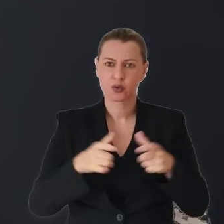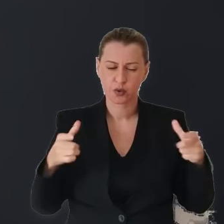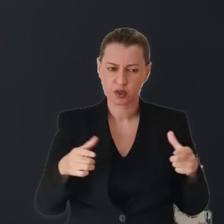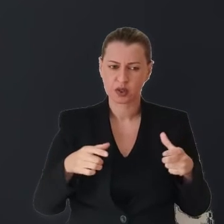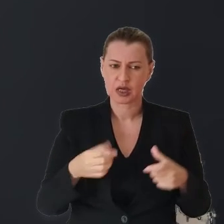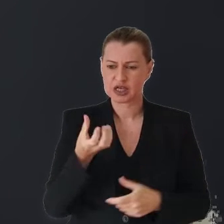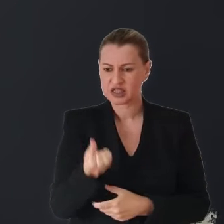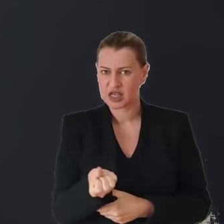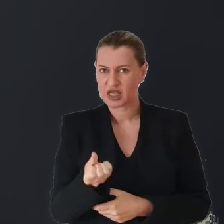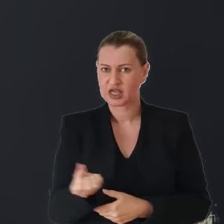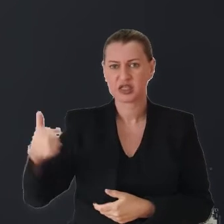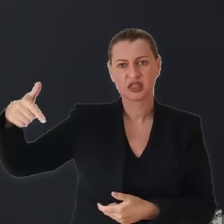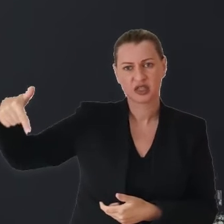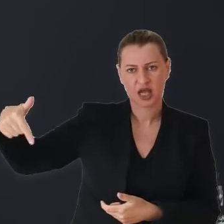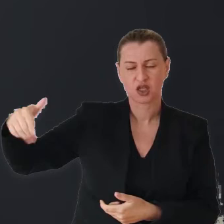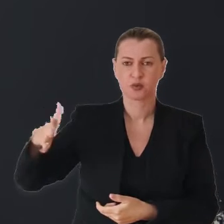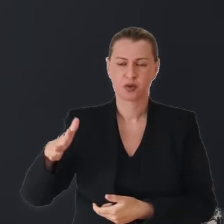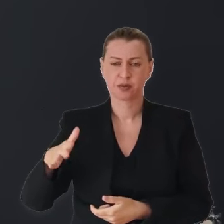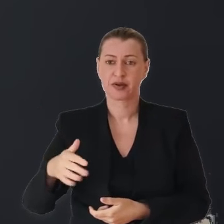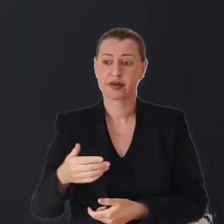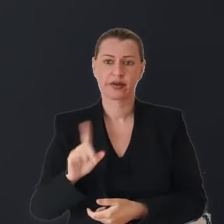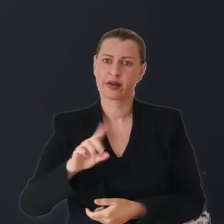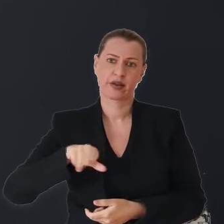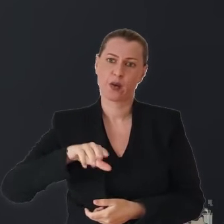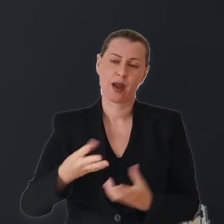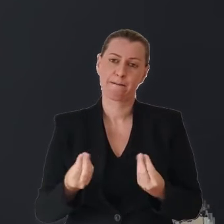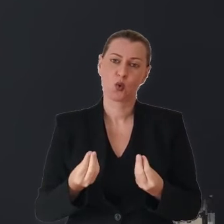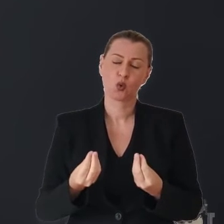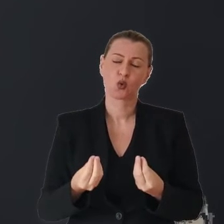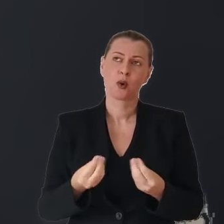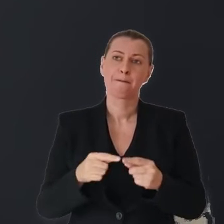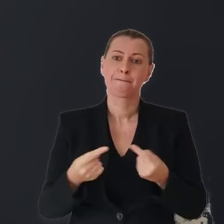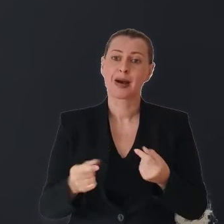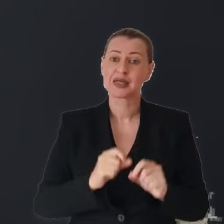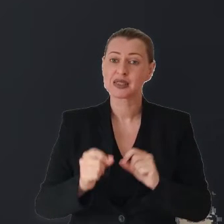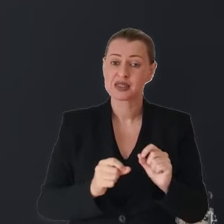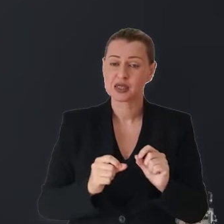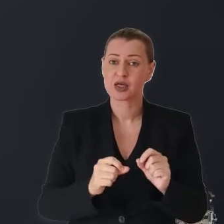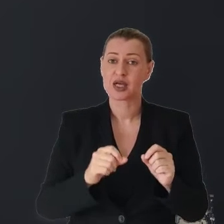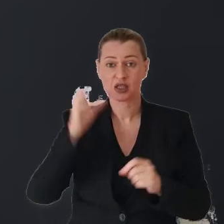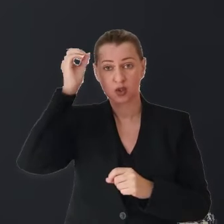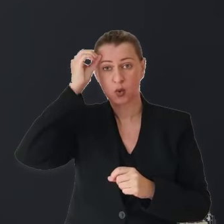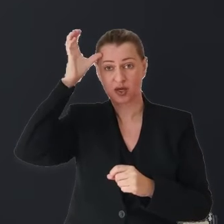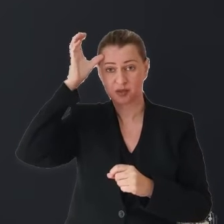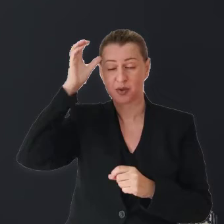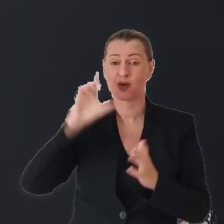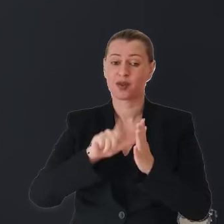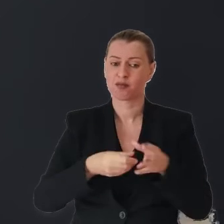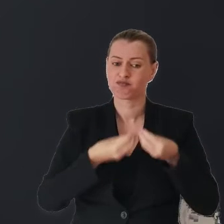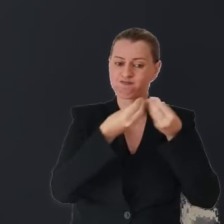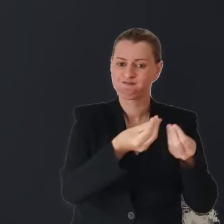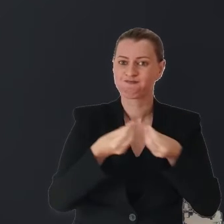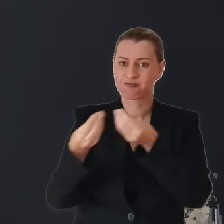uns 6, 7, assim. Não parece muito, a gente fala em volume, né? Mas esse conhecimento ele vai ser depois disponibilizado